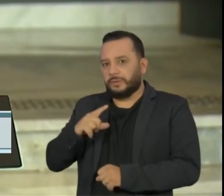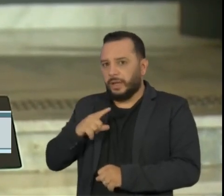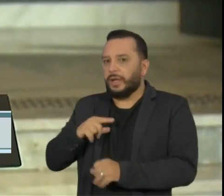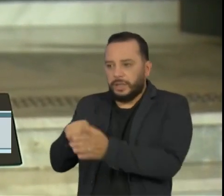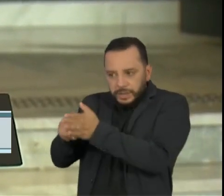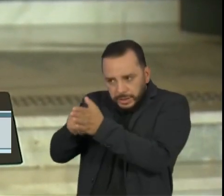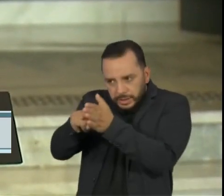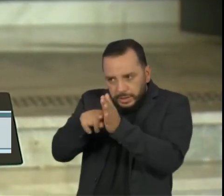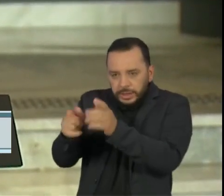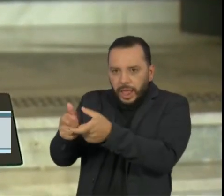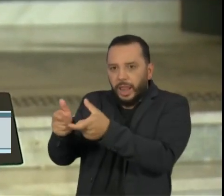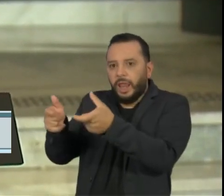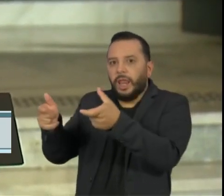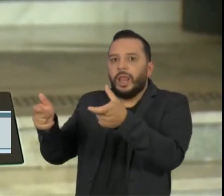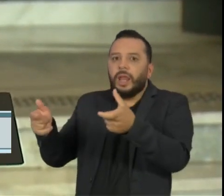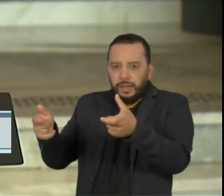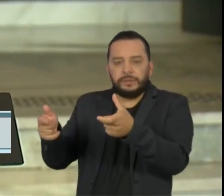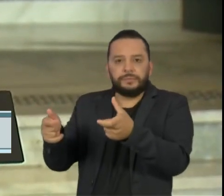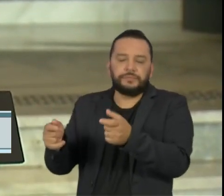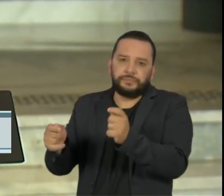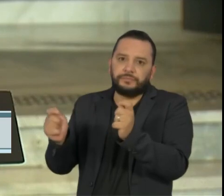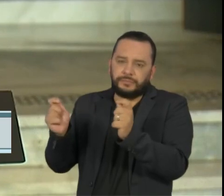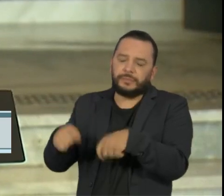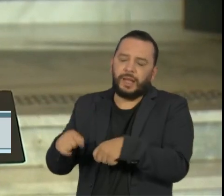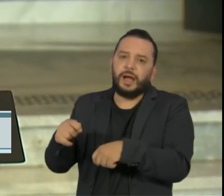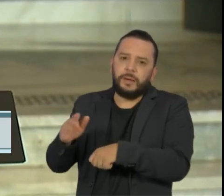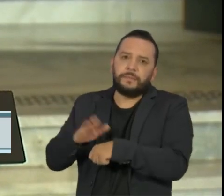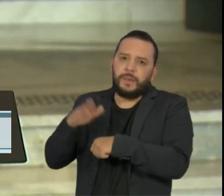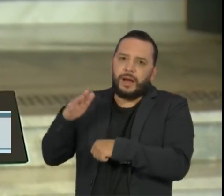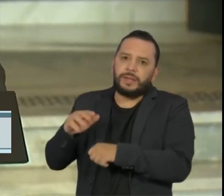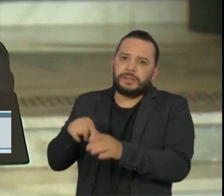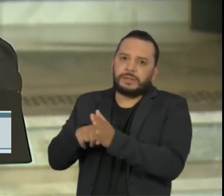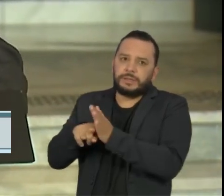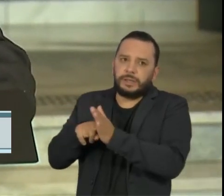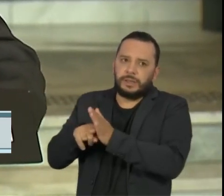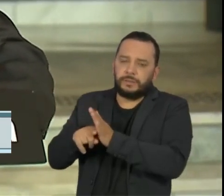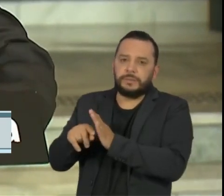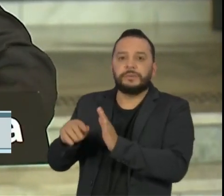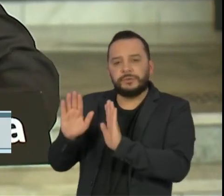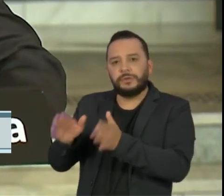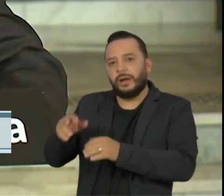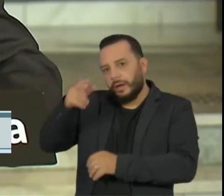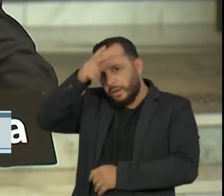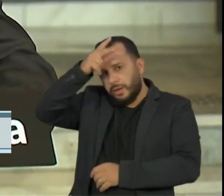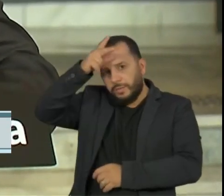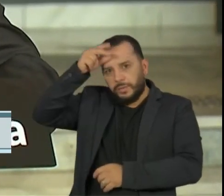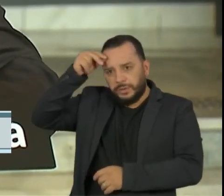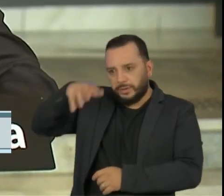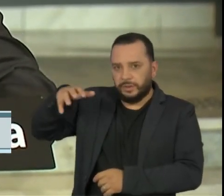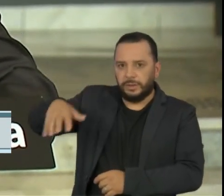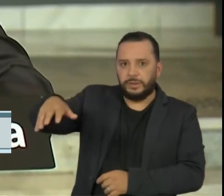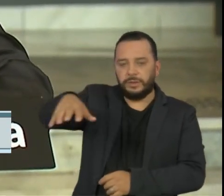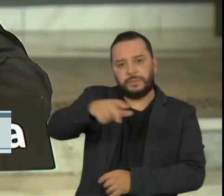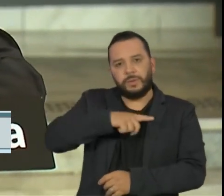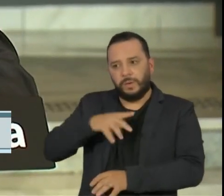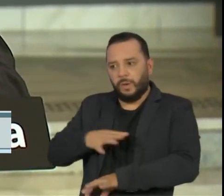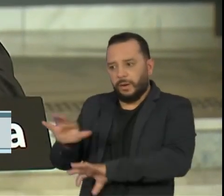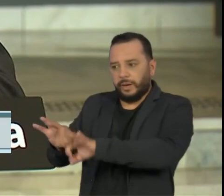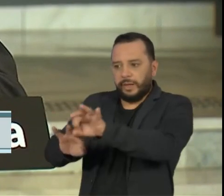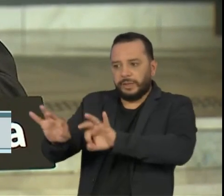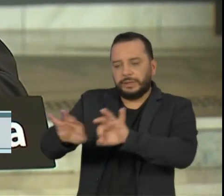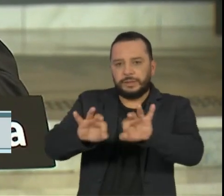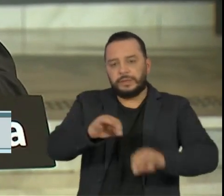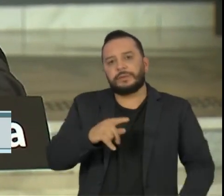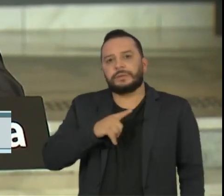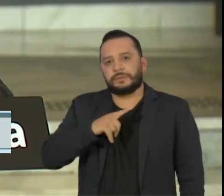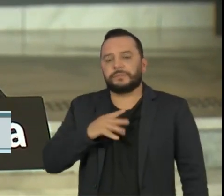com capacidade para receber mais exames. Os municípios estão se organizando para mandar esses exames. Já